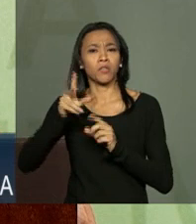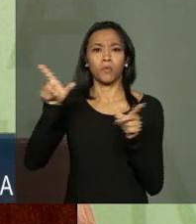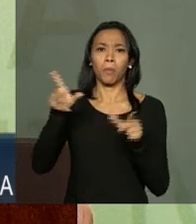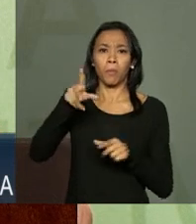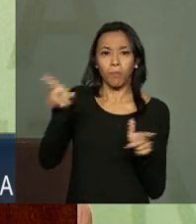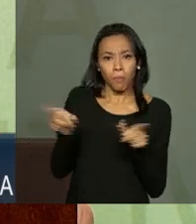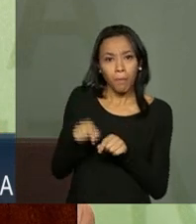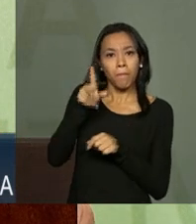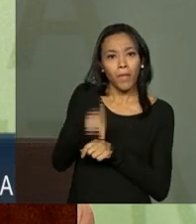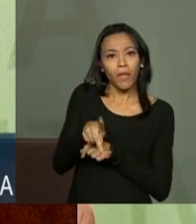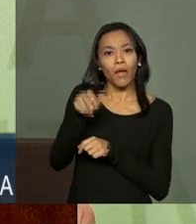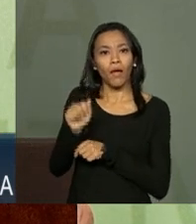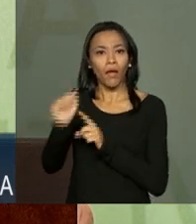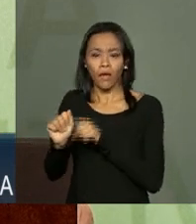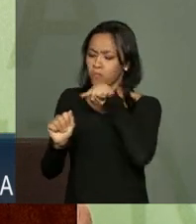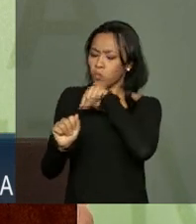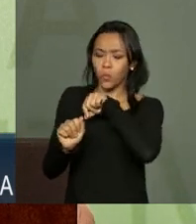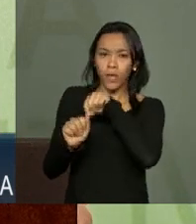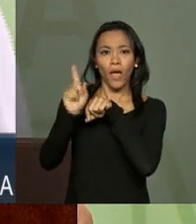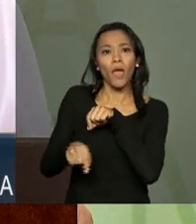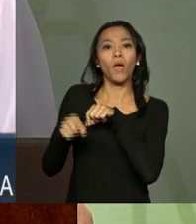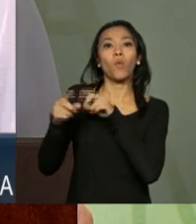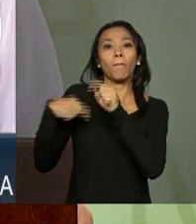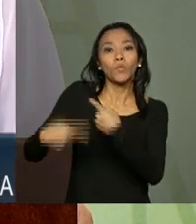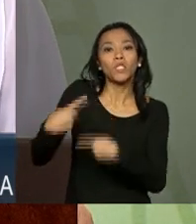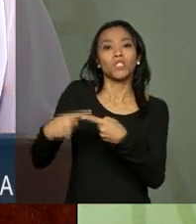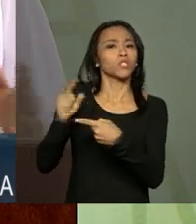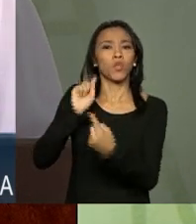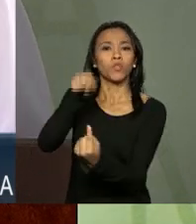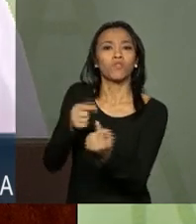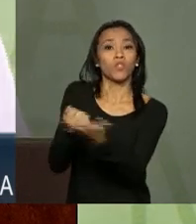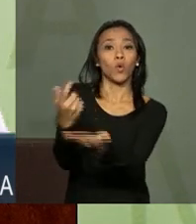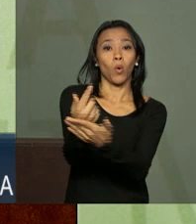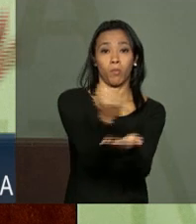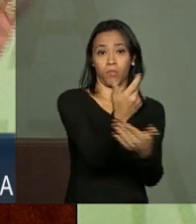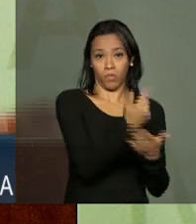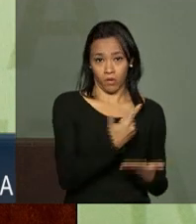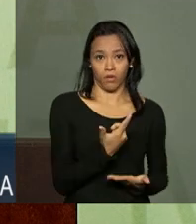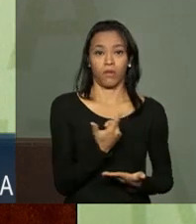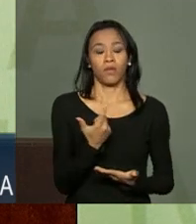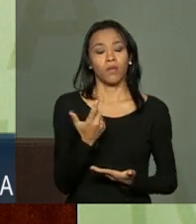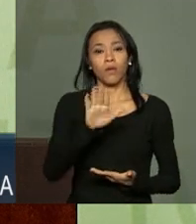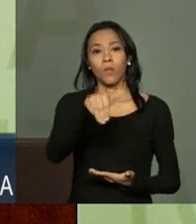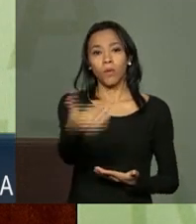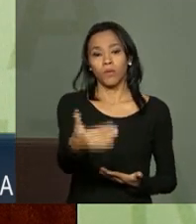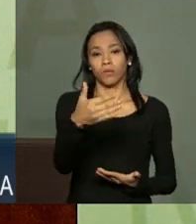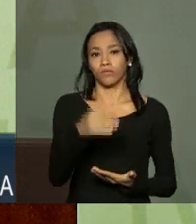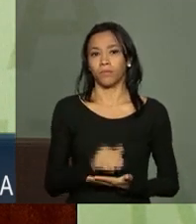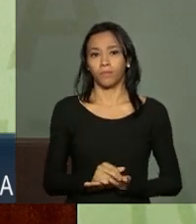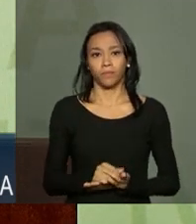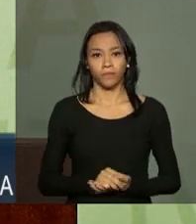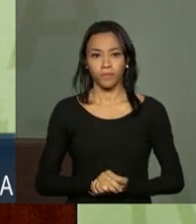que é a política de compras do Estado brasileiro, quando segmentos